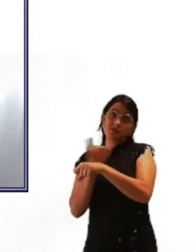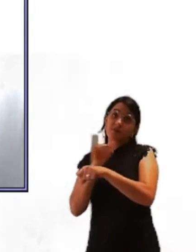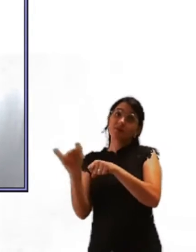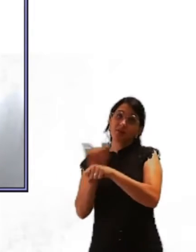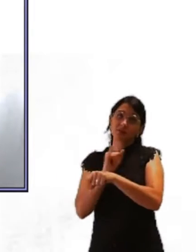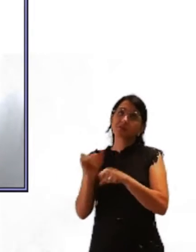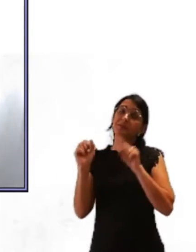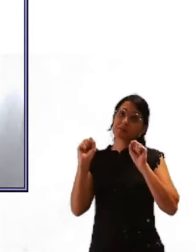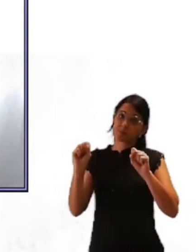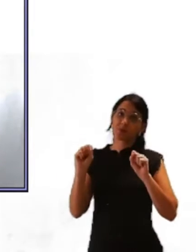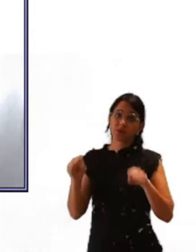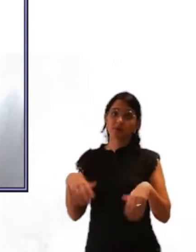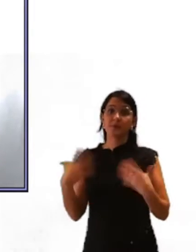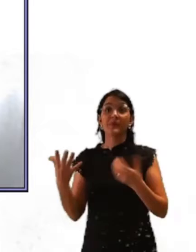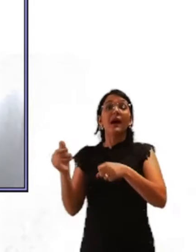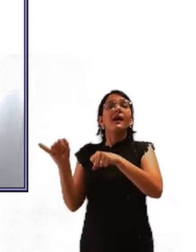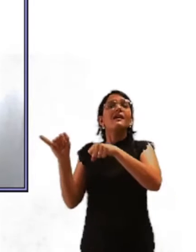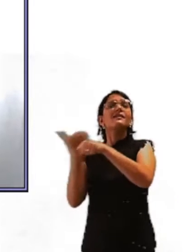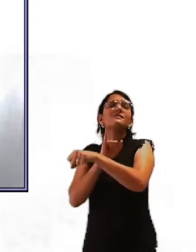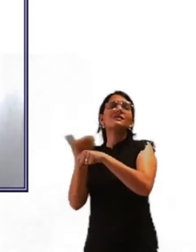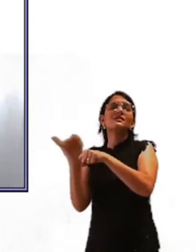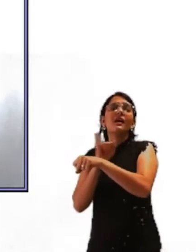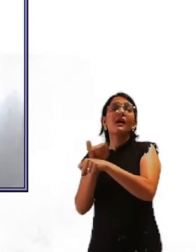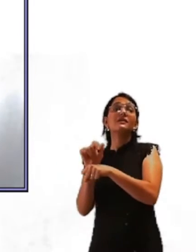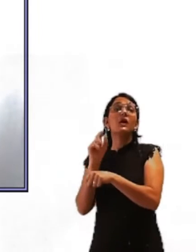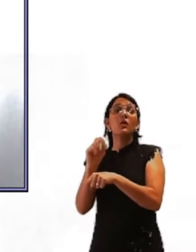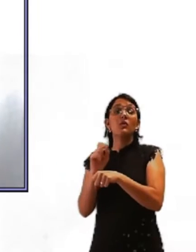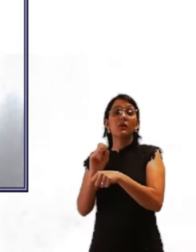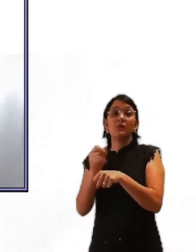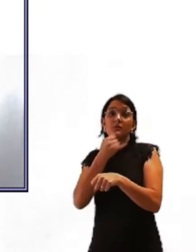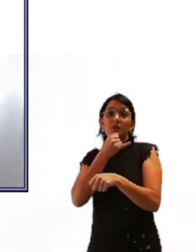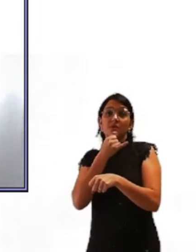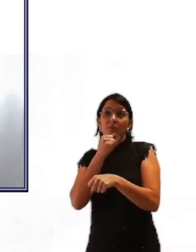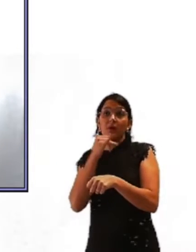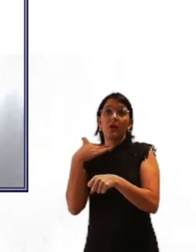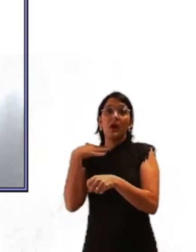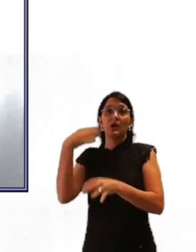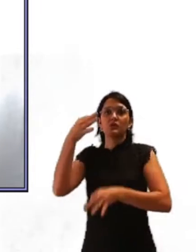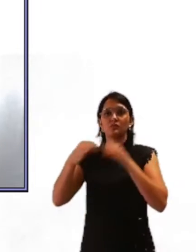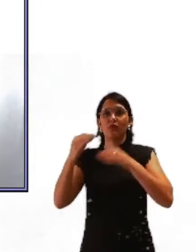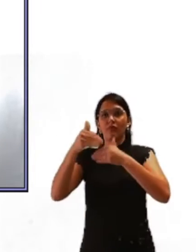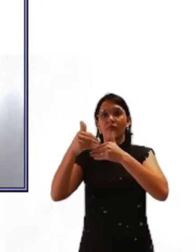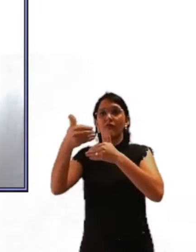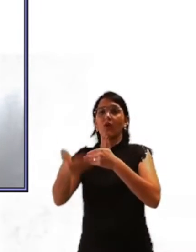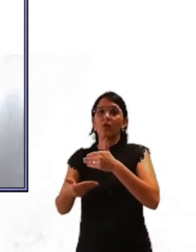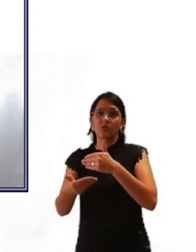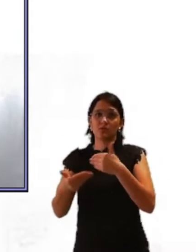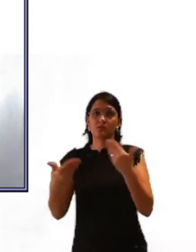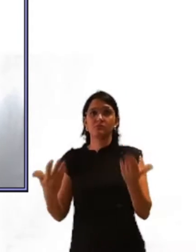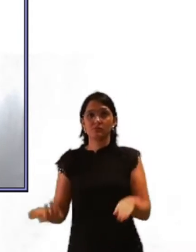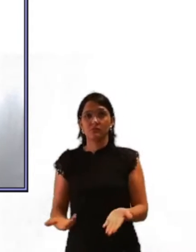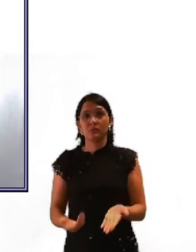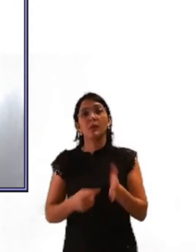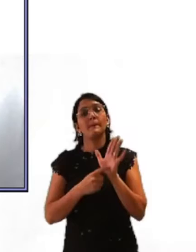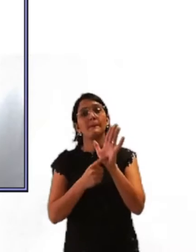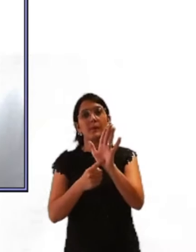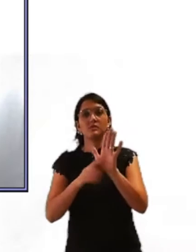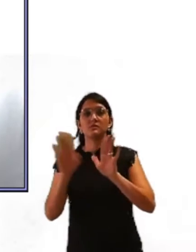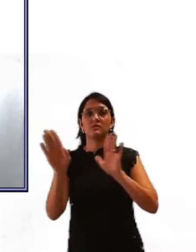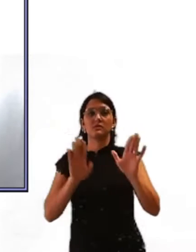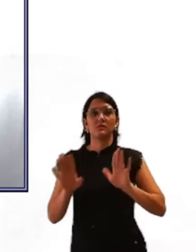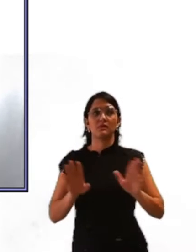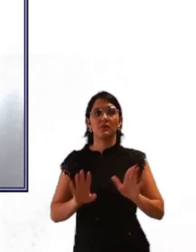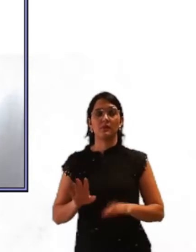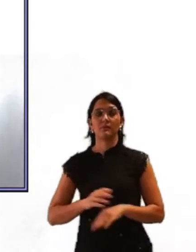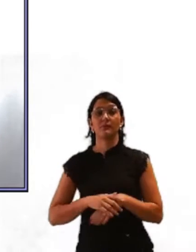estratégia. E essa estratégia não vai estar exteriorizada, não vai estar explicitada. Ele